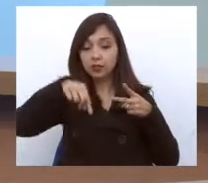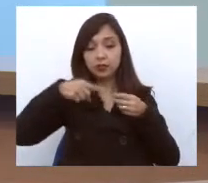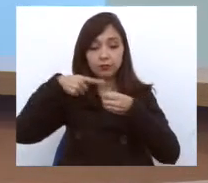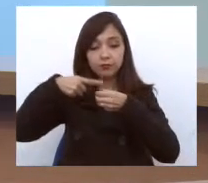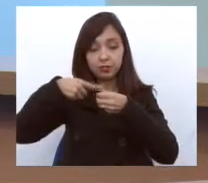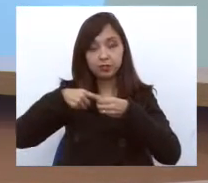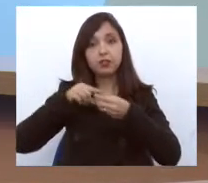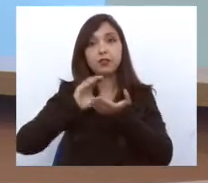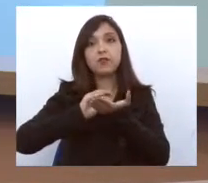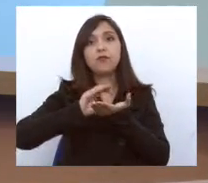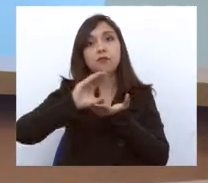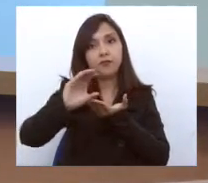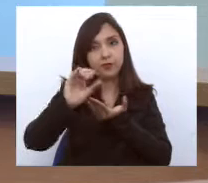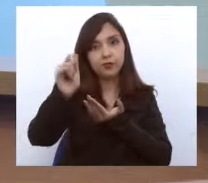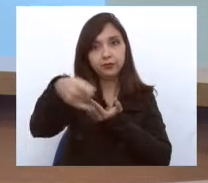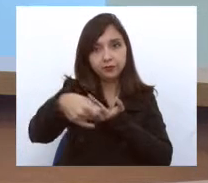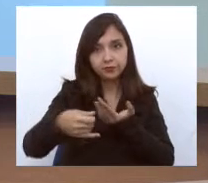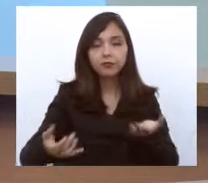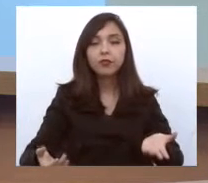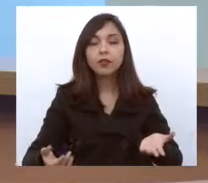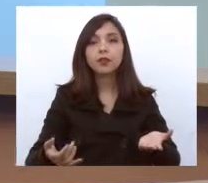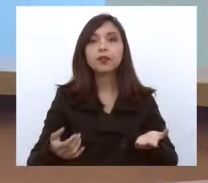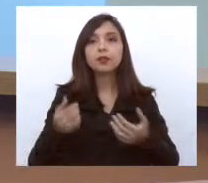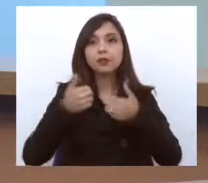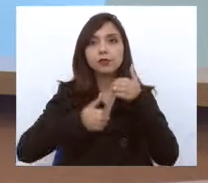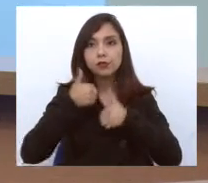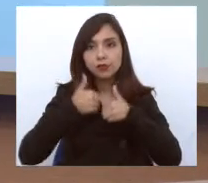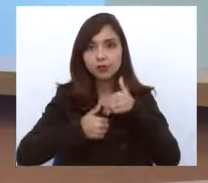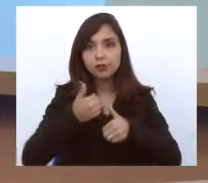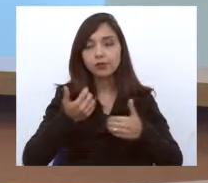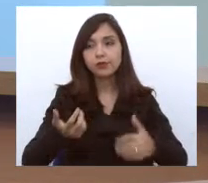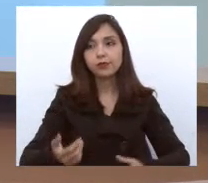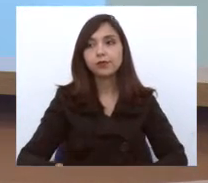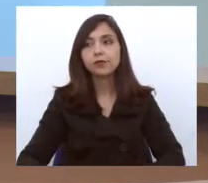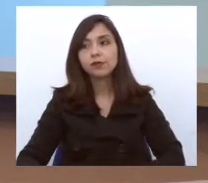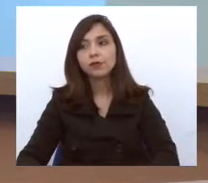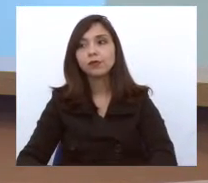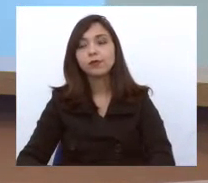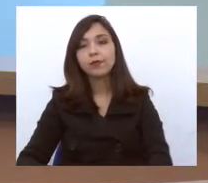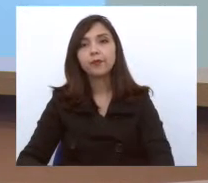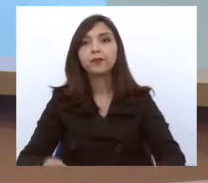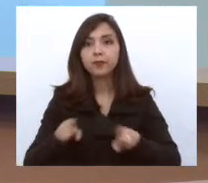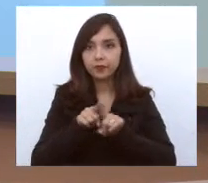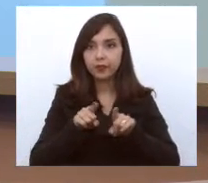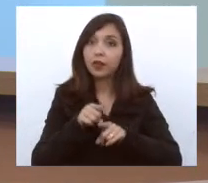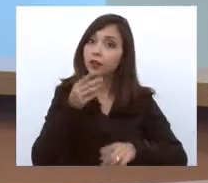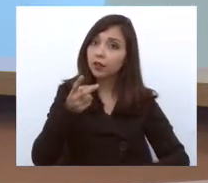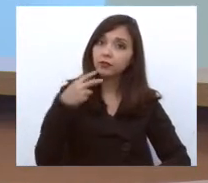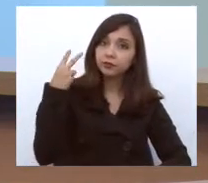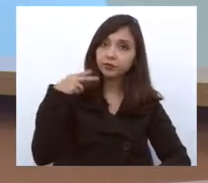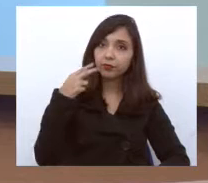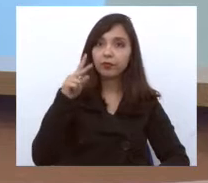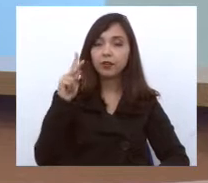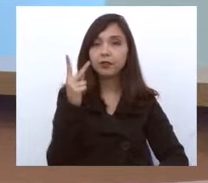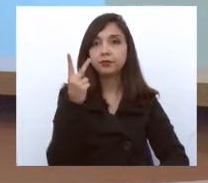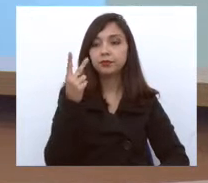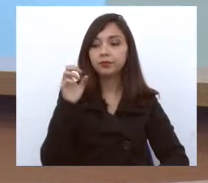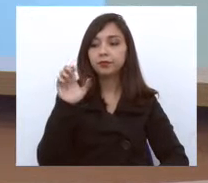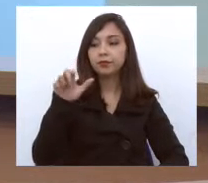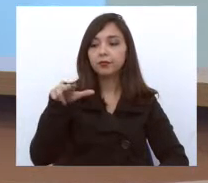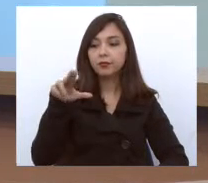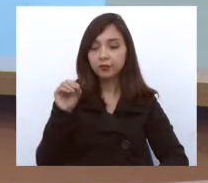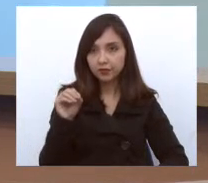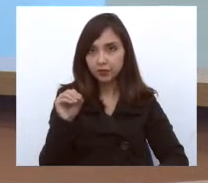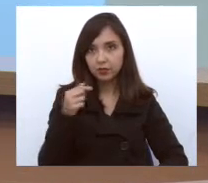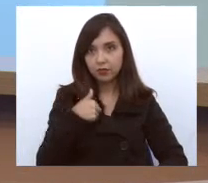tem que investir, sim, em futebol amador. É tanto, vereador Heleno, que recentemente eu